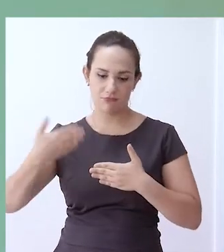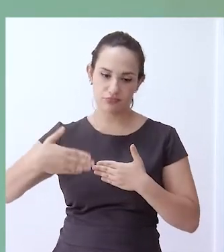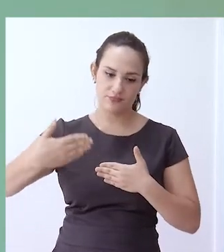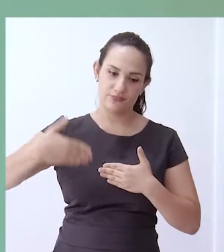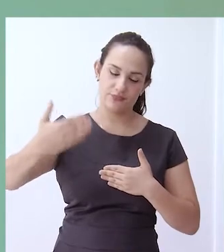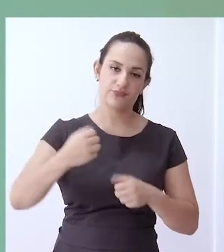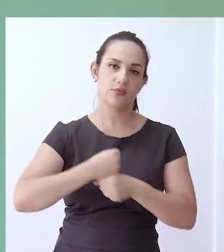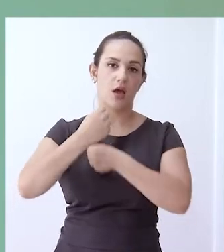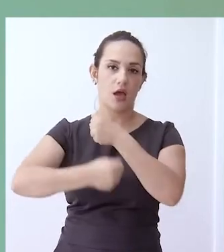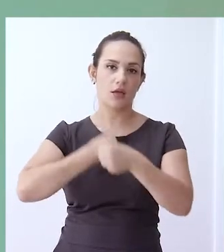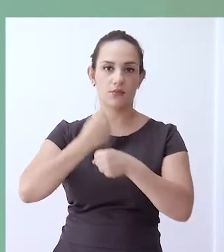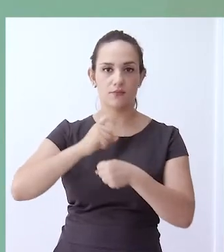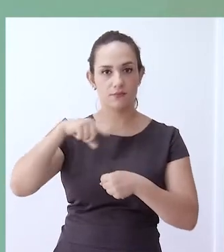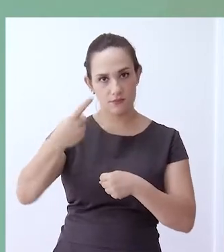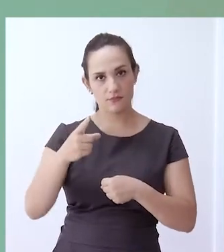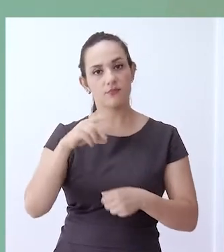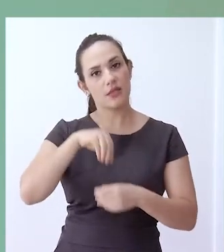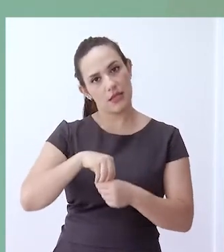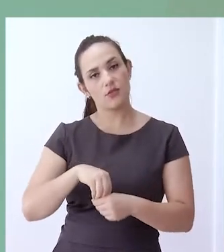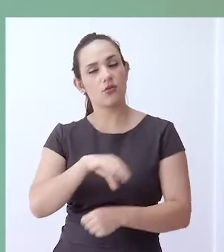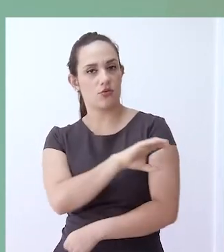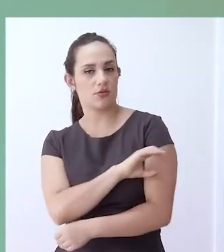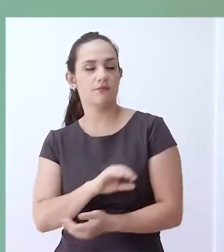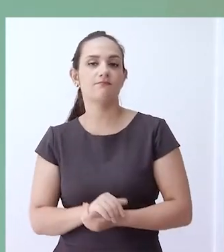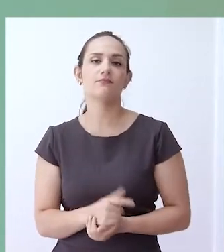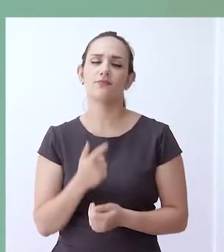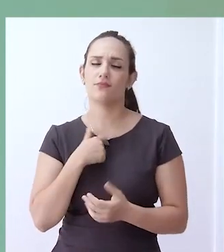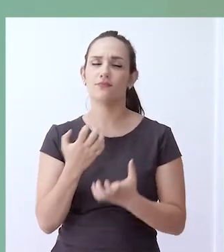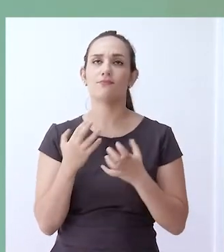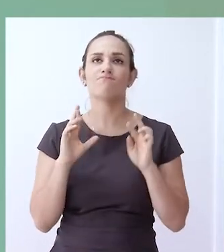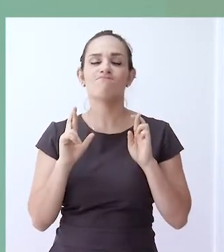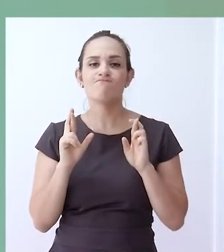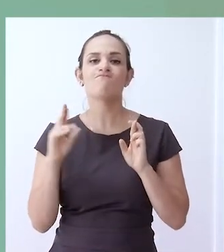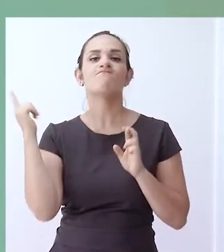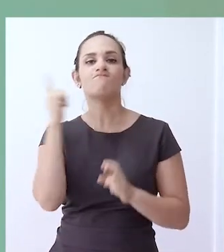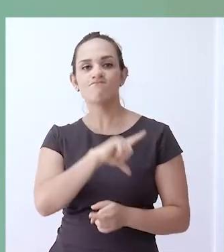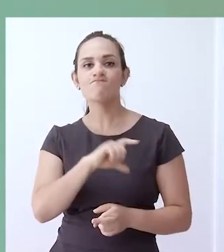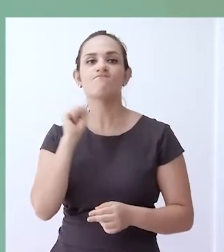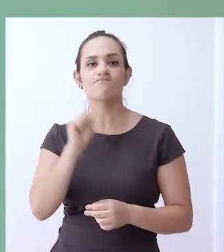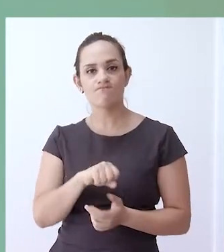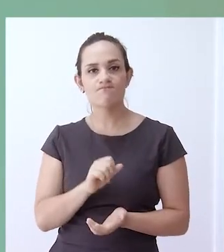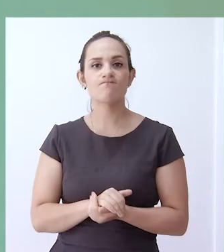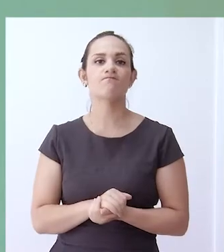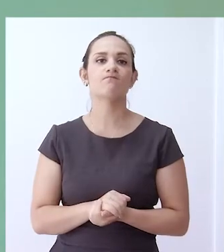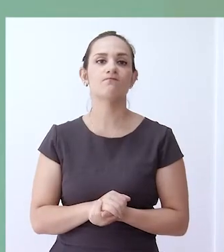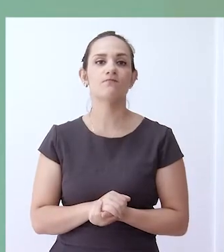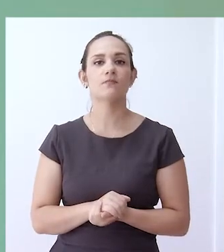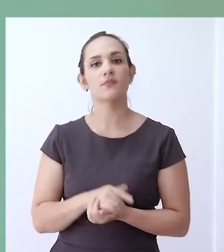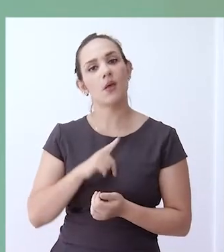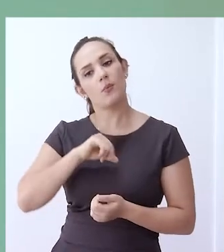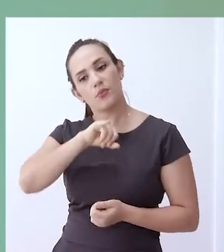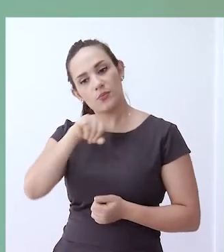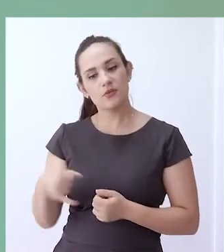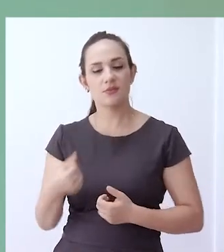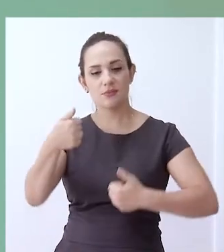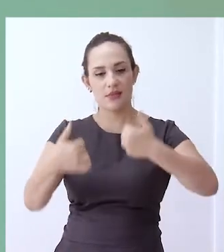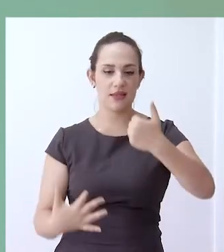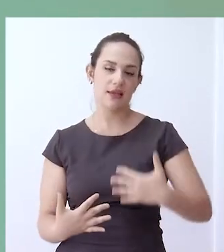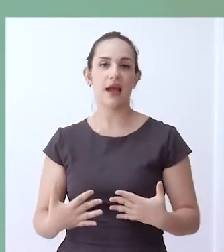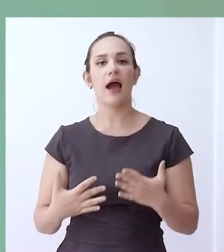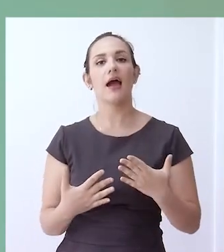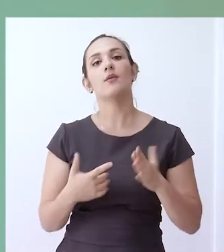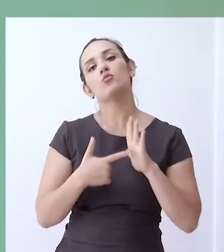bastante projetos aí para esse próximo ano dentro do núcleo e eu espero poder, aí, quem sabe na